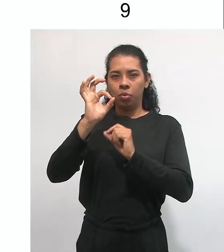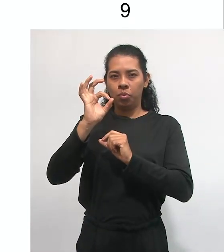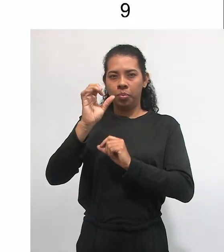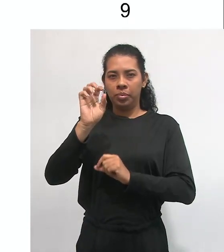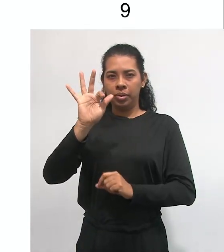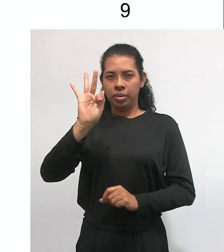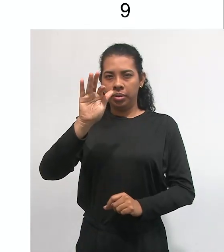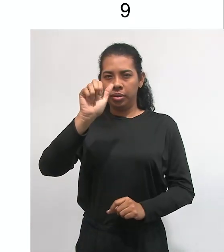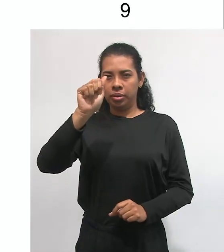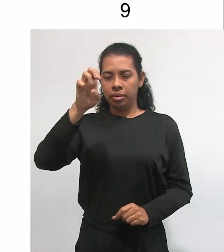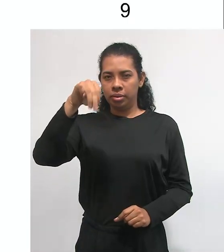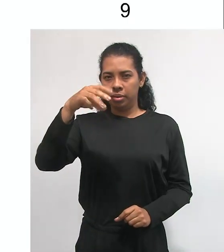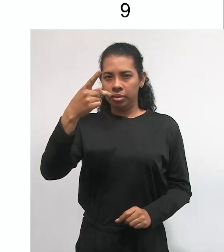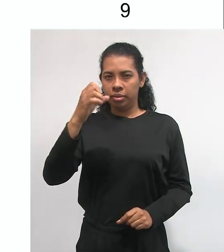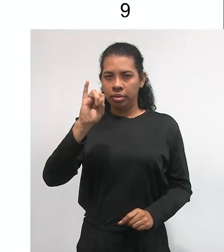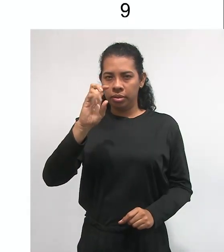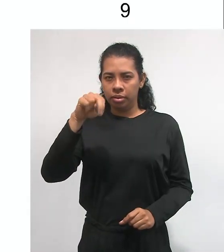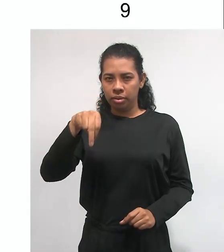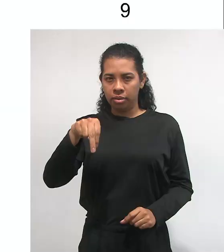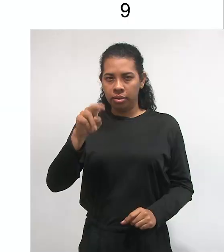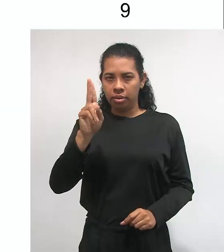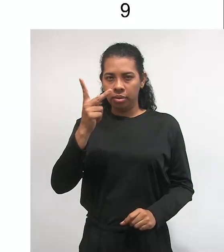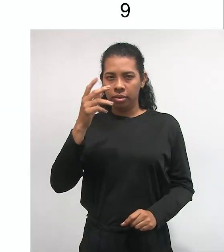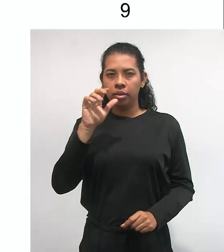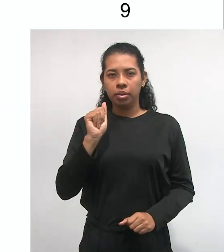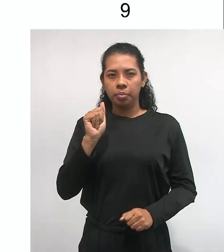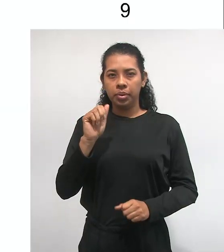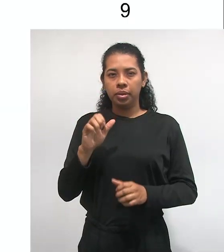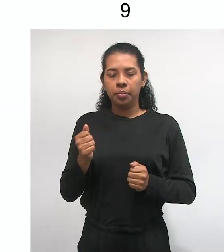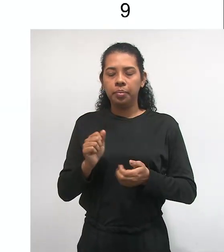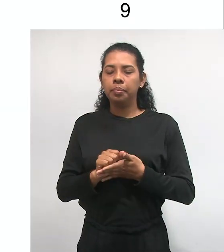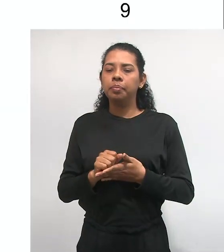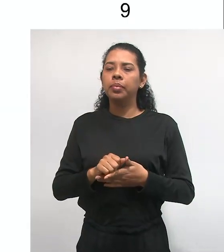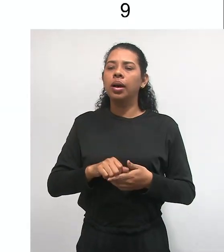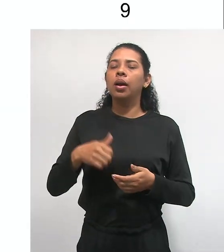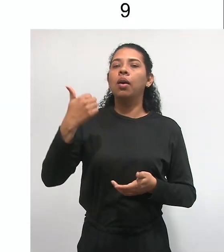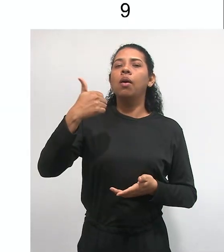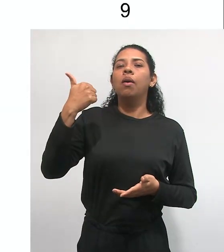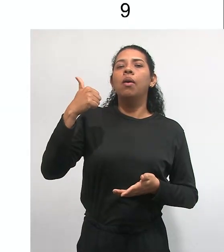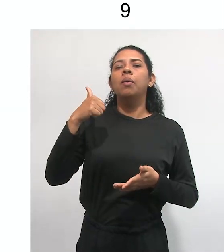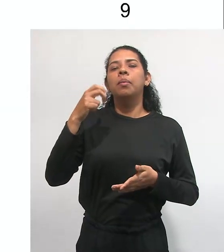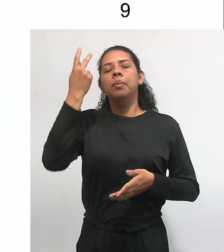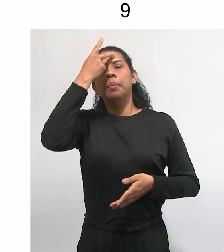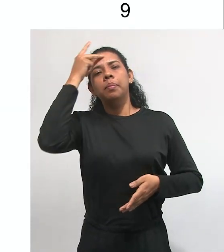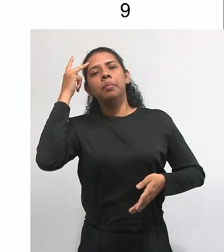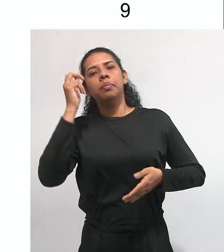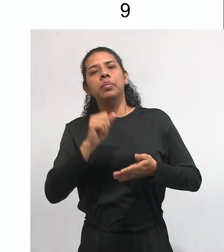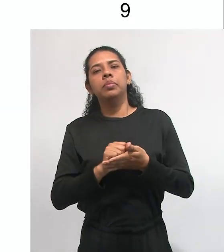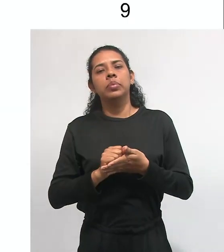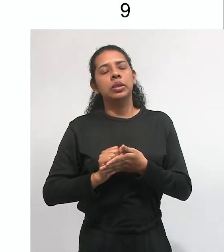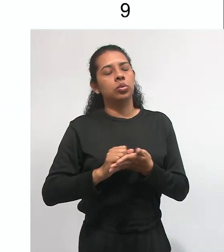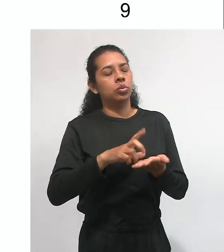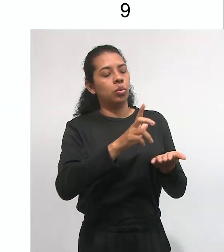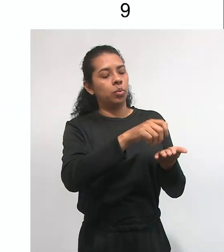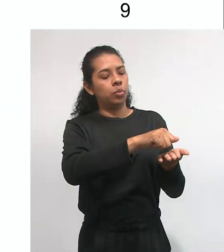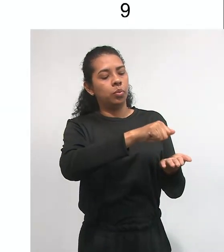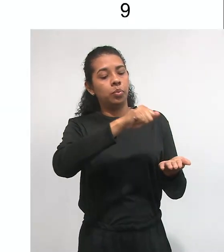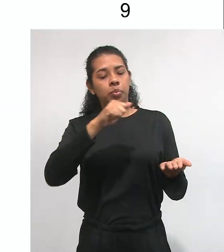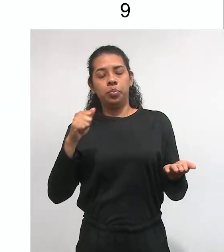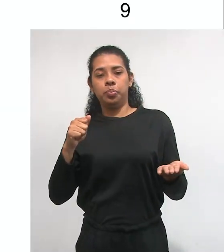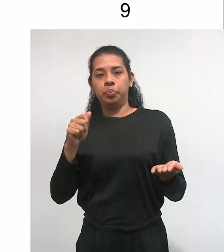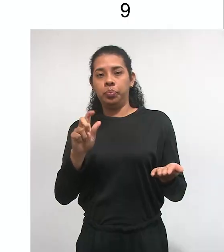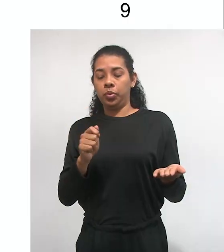eles vão tirar par ou ímpar para ver quem vai iniciar. O primeiro jogador, ele vai ter que reunir uma palavra e